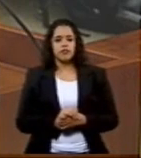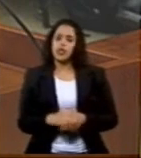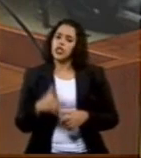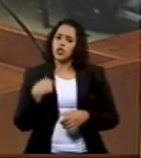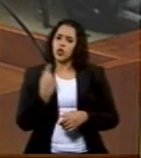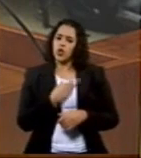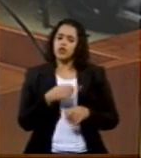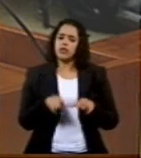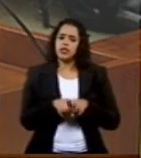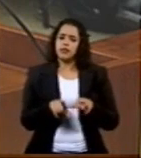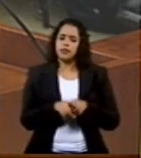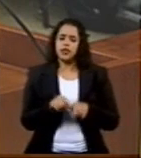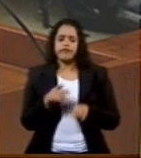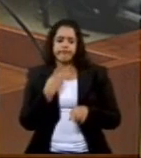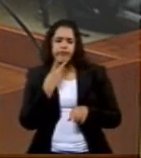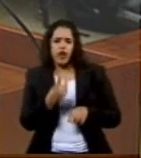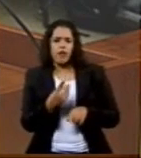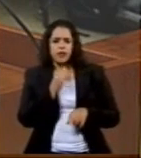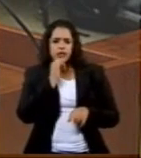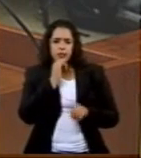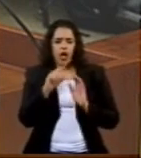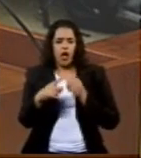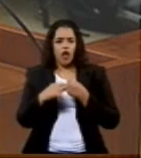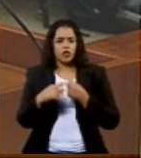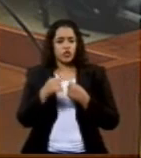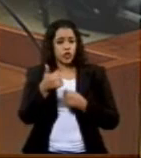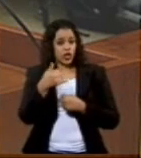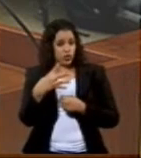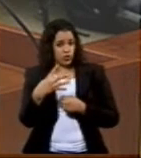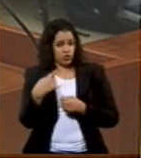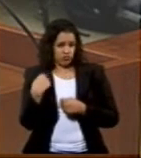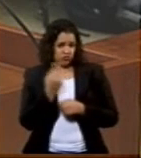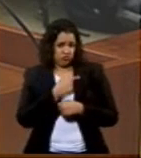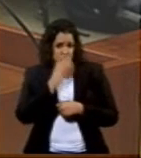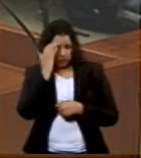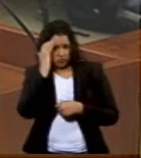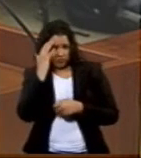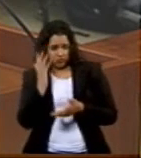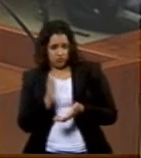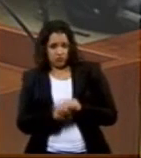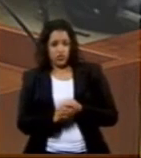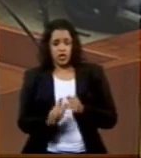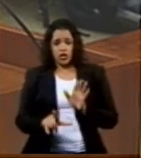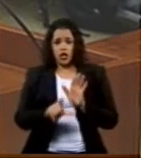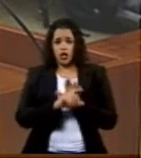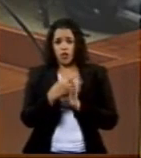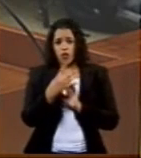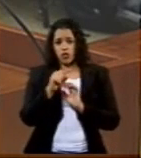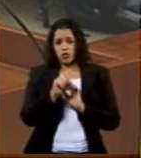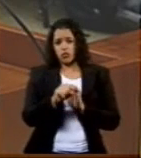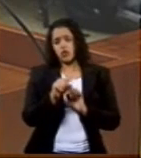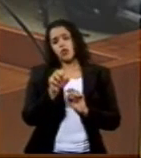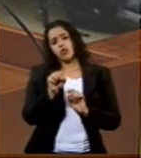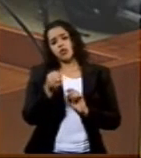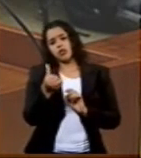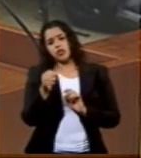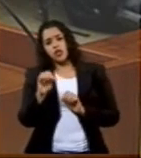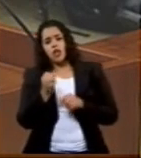Destacamos, doutores julgadores, que o artigo 14, ao nosso entender, da Lei 4.860